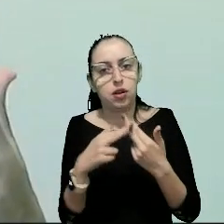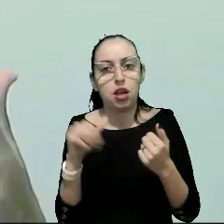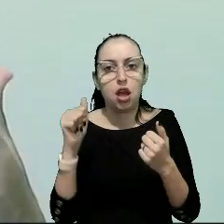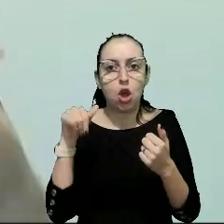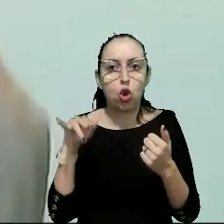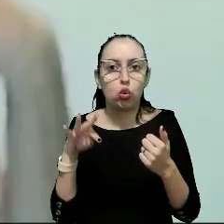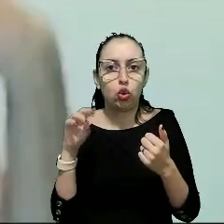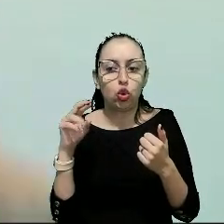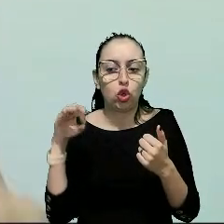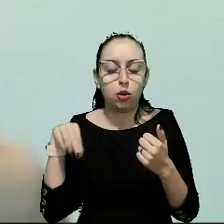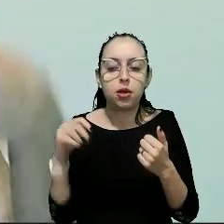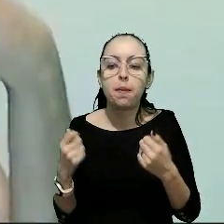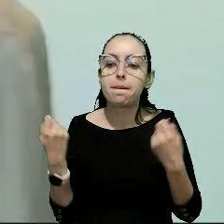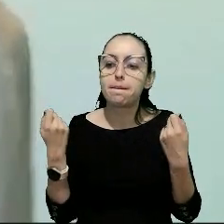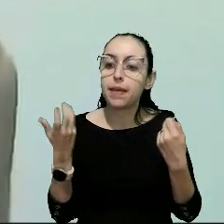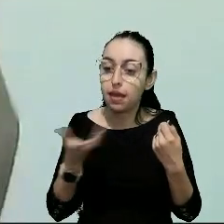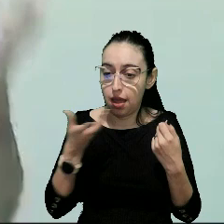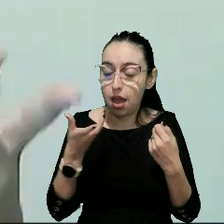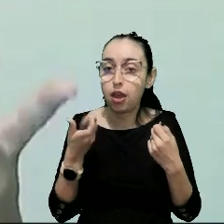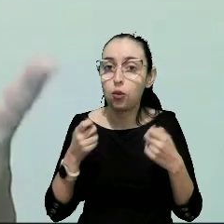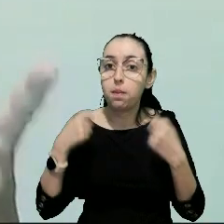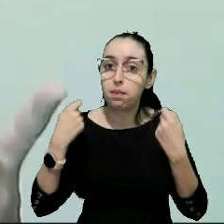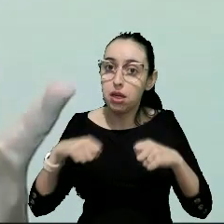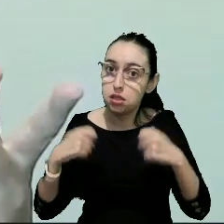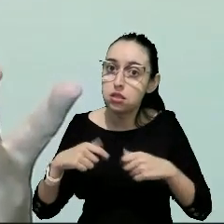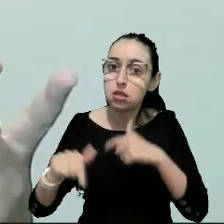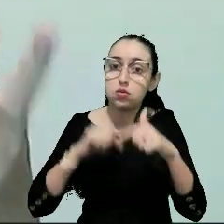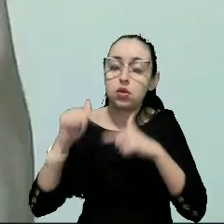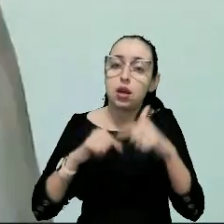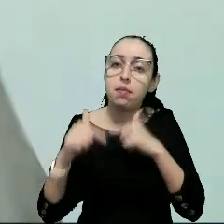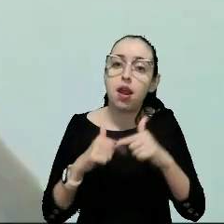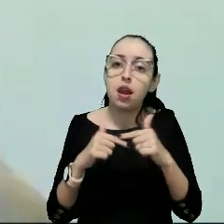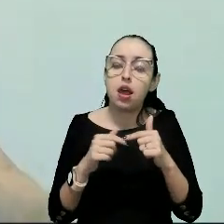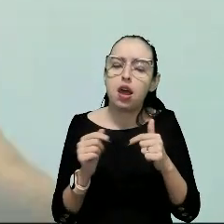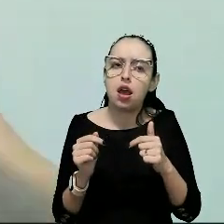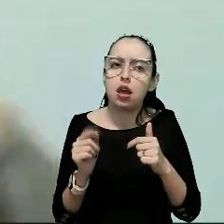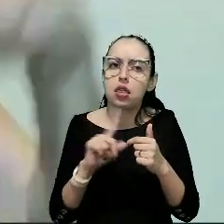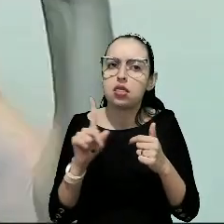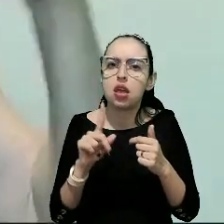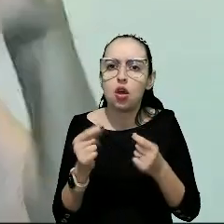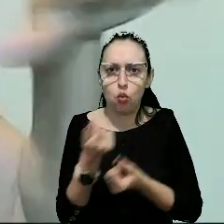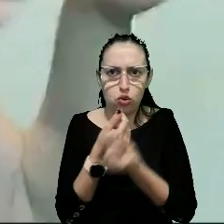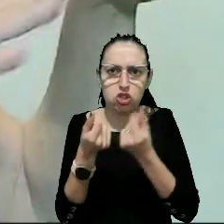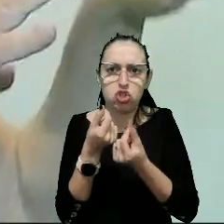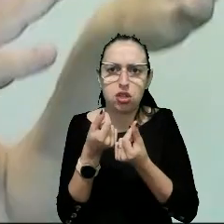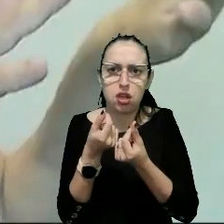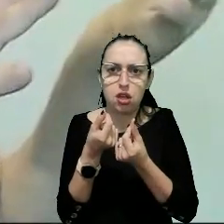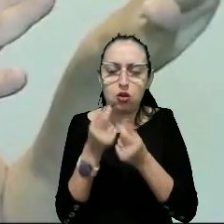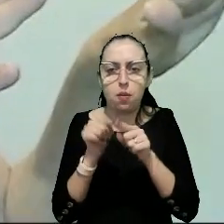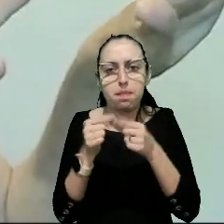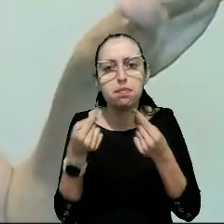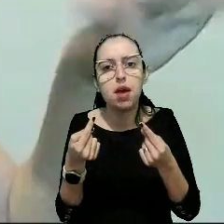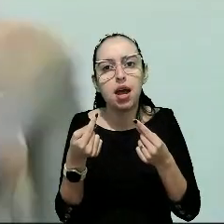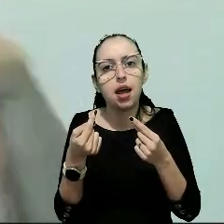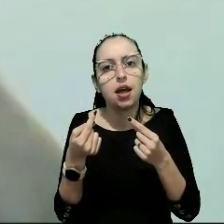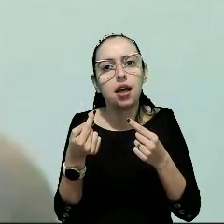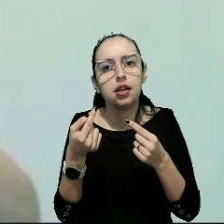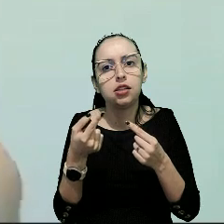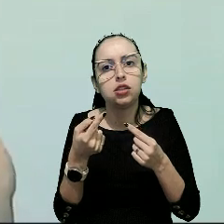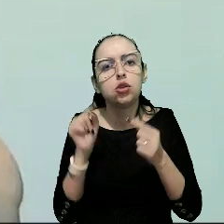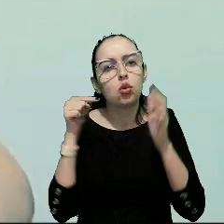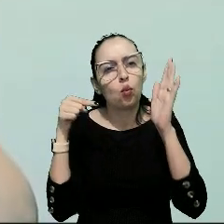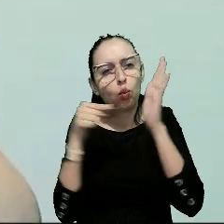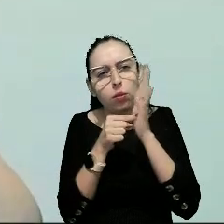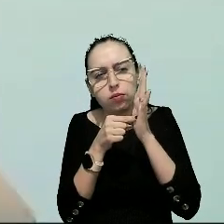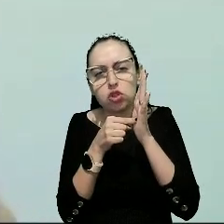autonomia. Quero e preciso trabalhar. No sentido não de precisar do dinheiro, mas muito